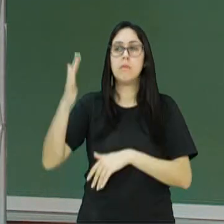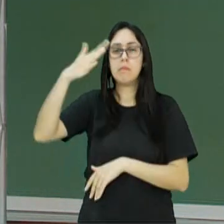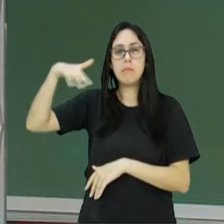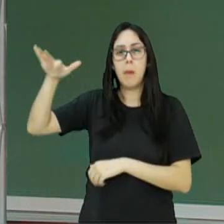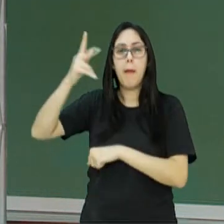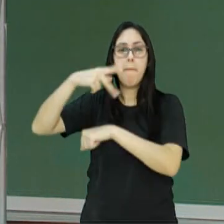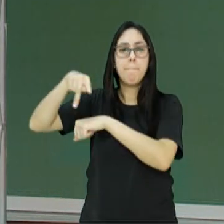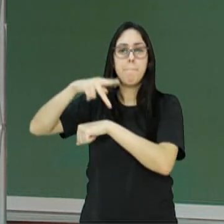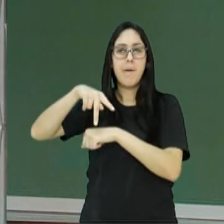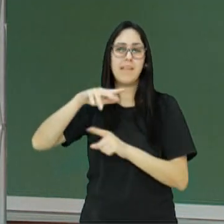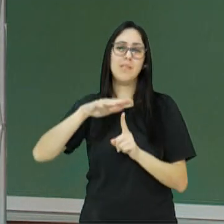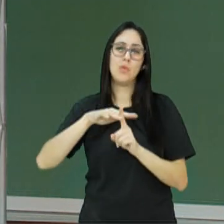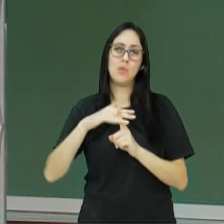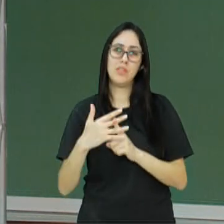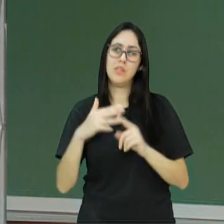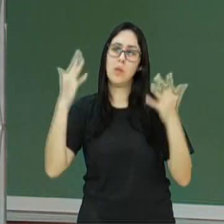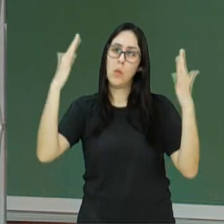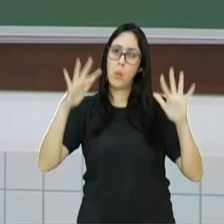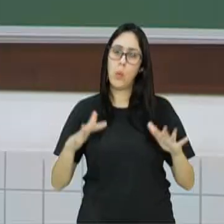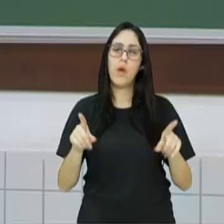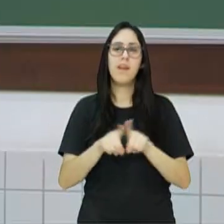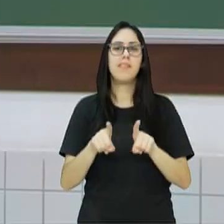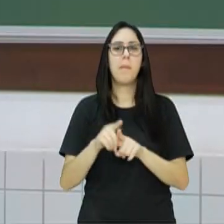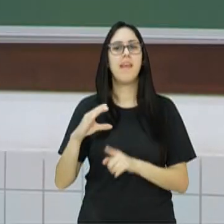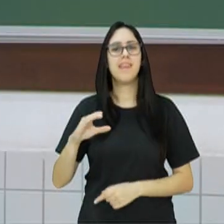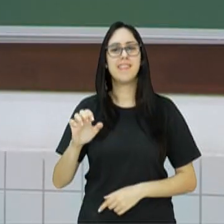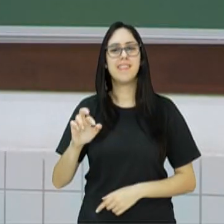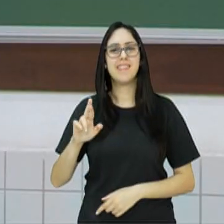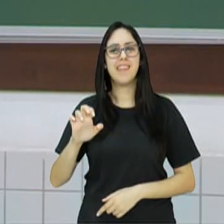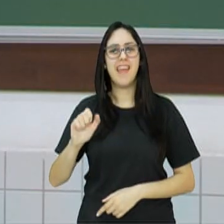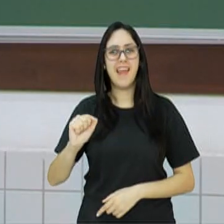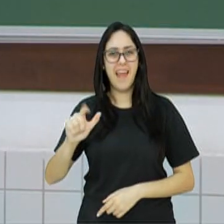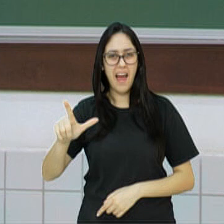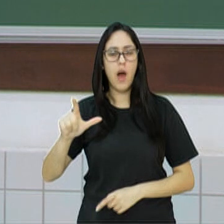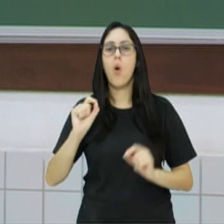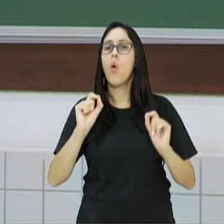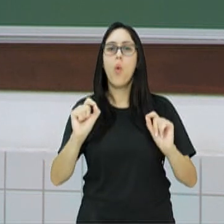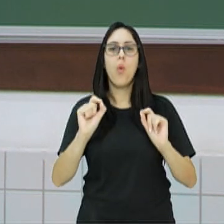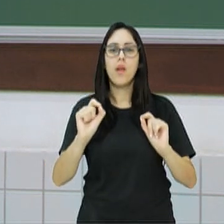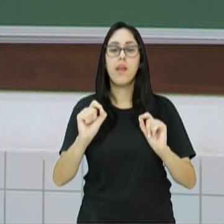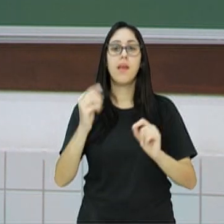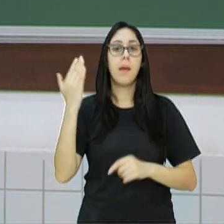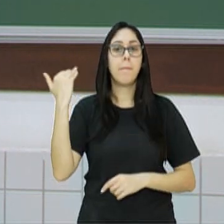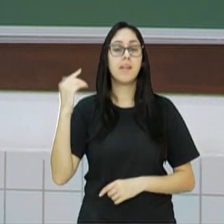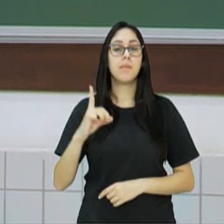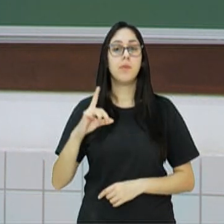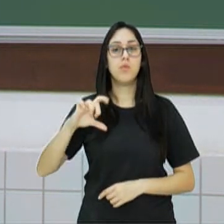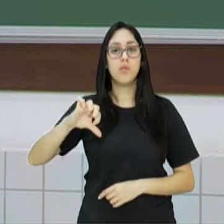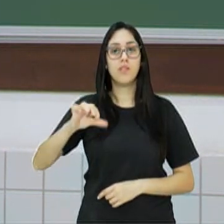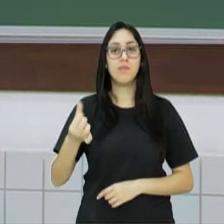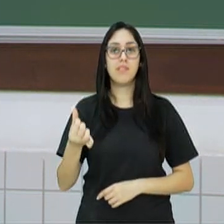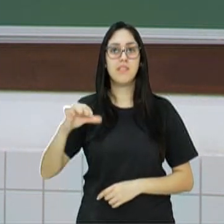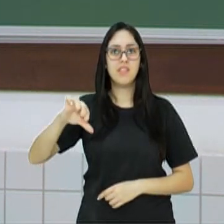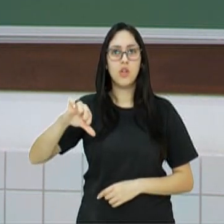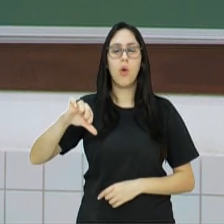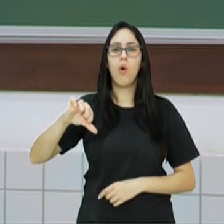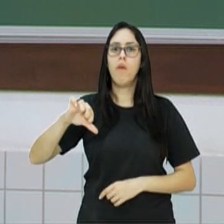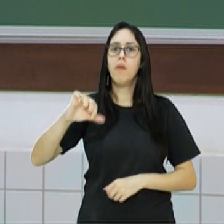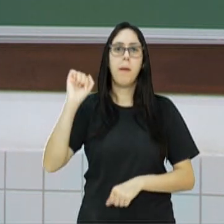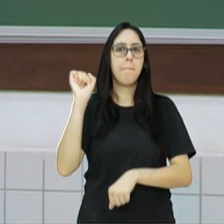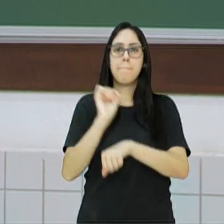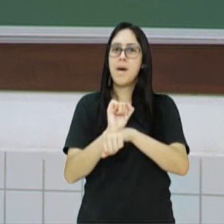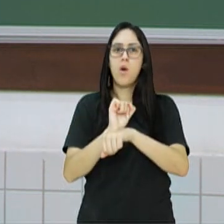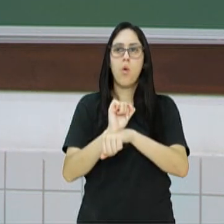né? E a importação de cereais, como eu falei para vocês, ela foi suspensa em 1979 pelos Estados Unidos.